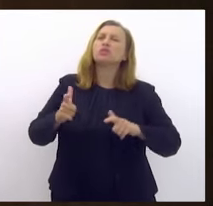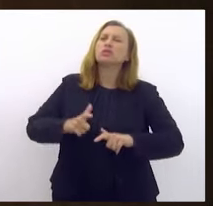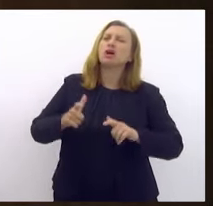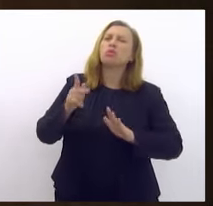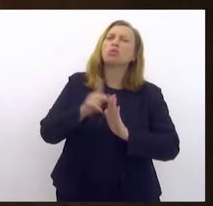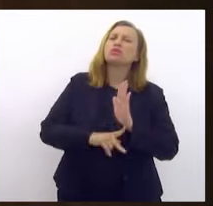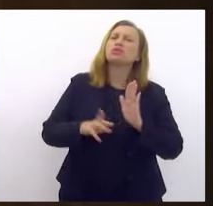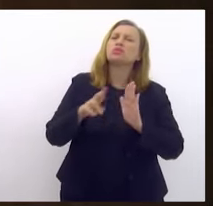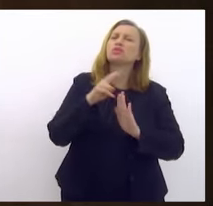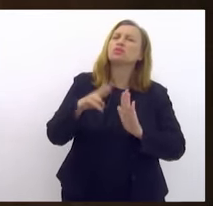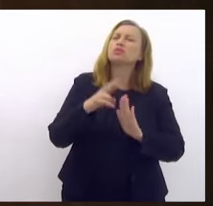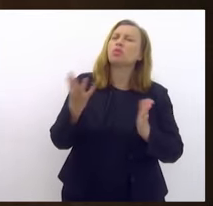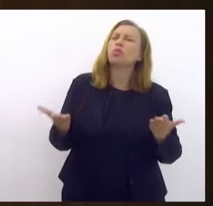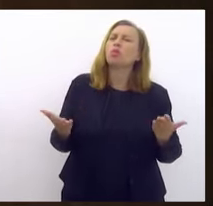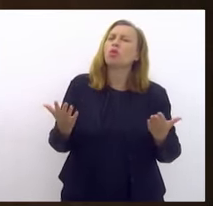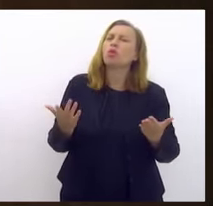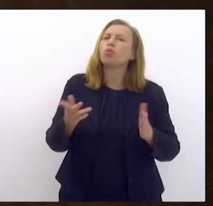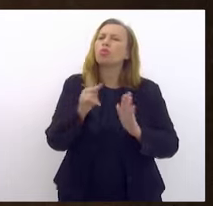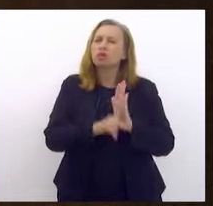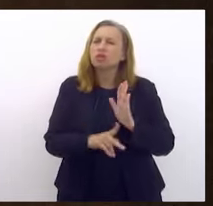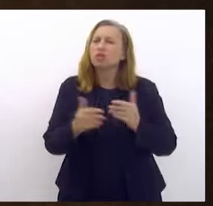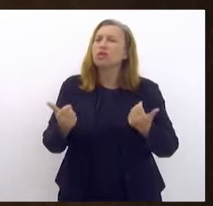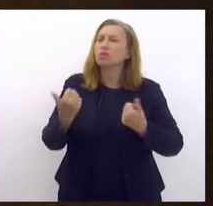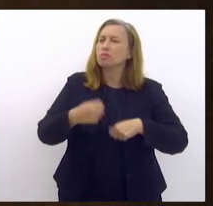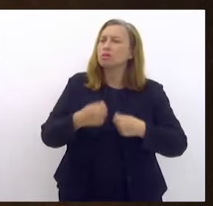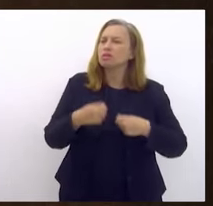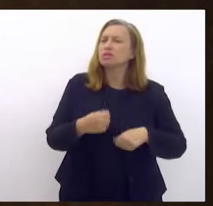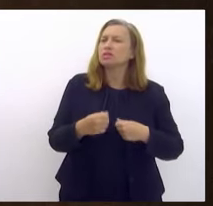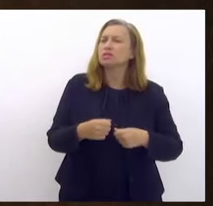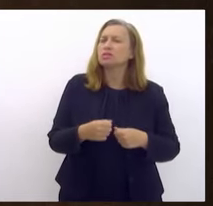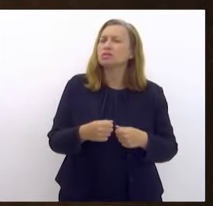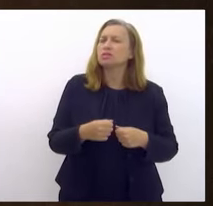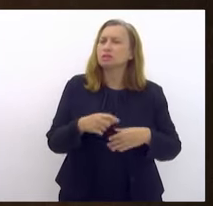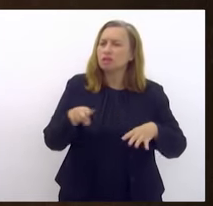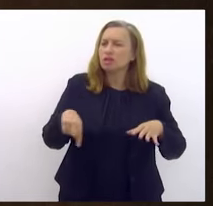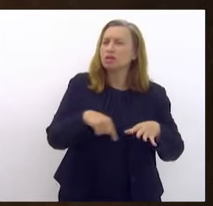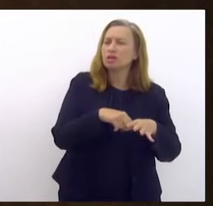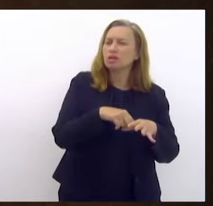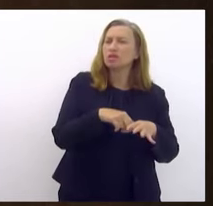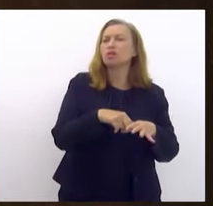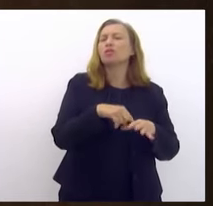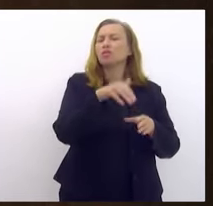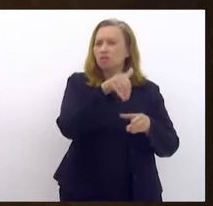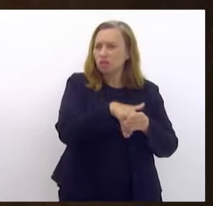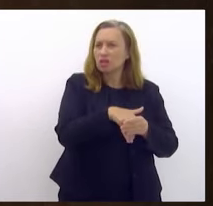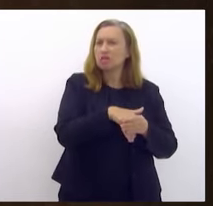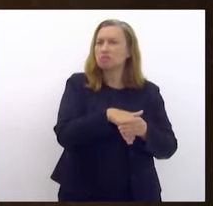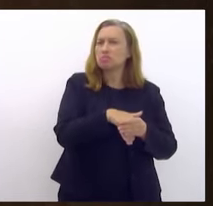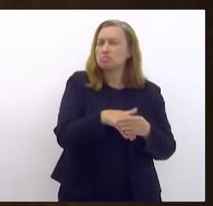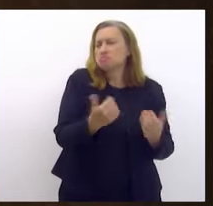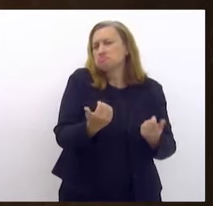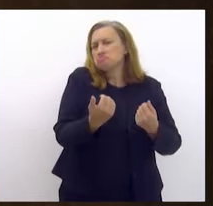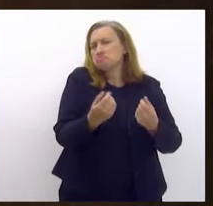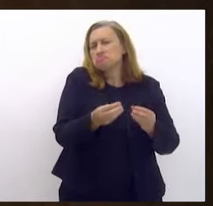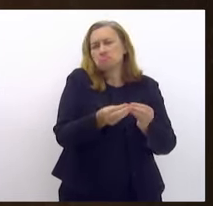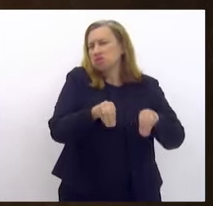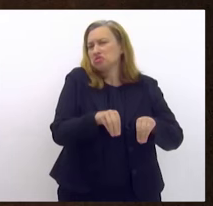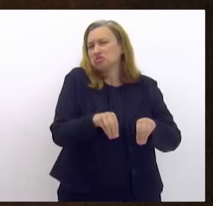Deve saber onde está, ó, esse projeto. Mas deve estar aí, tramitando em algum lugar. E coloque ele em votação. Não traz nenhum prejuízo a